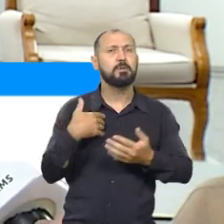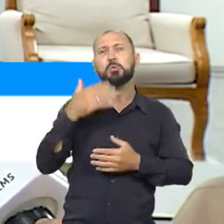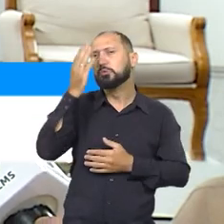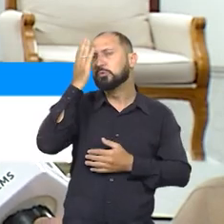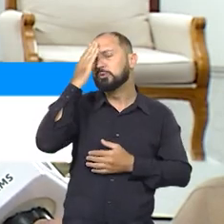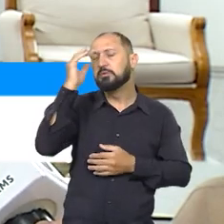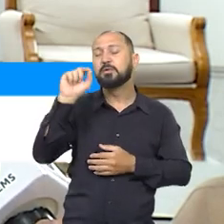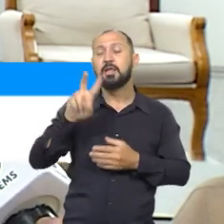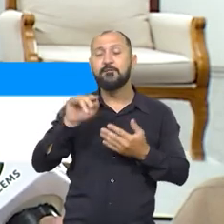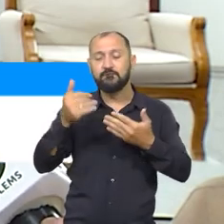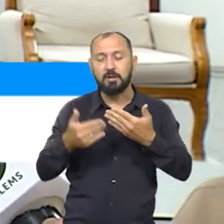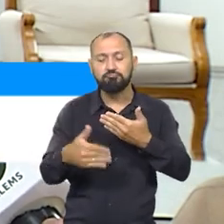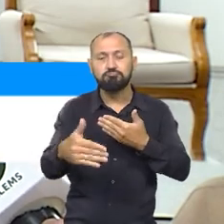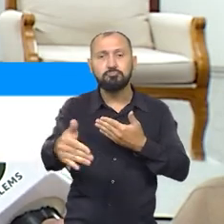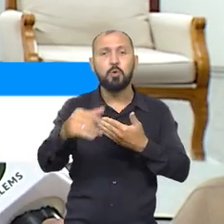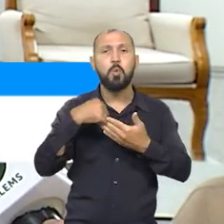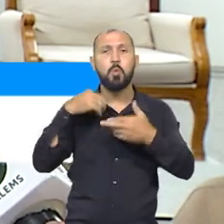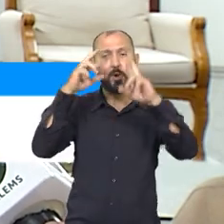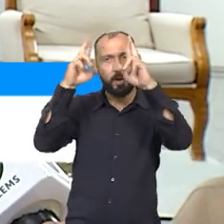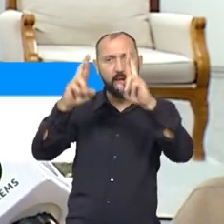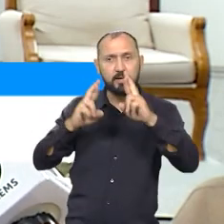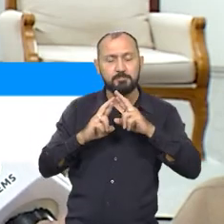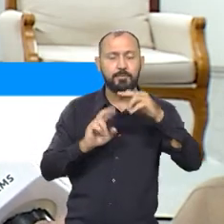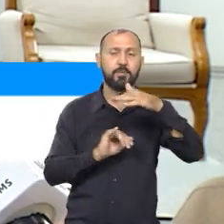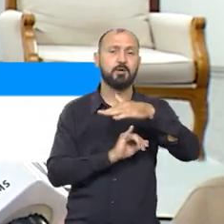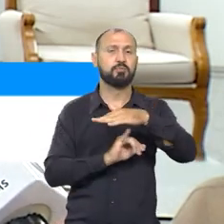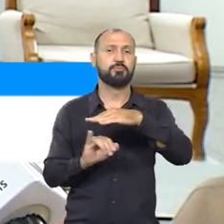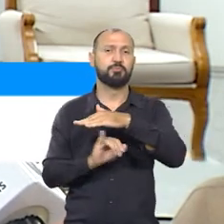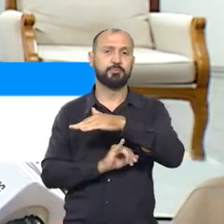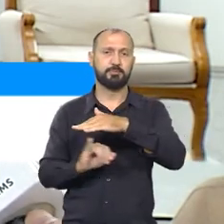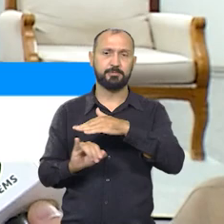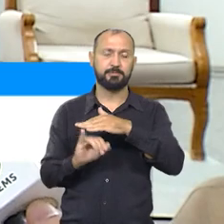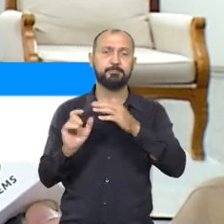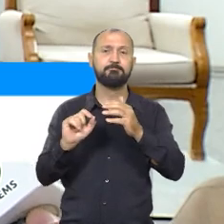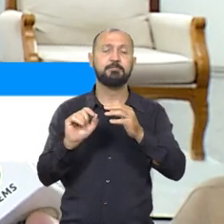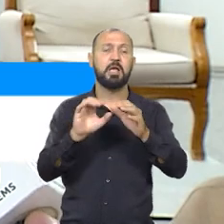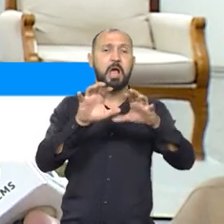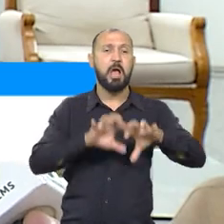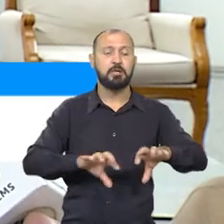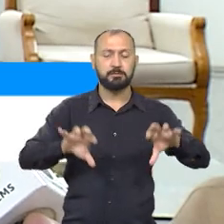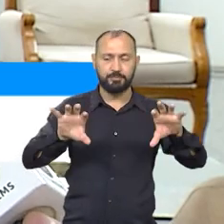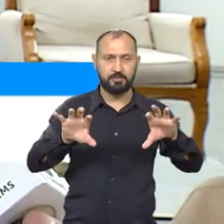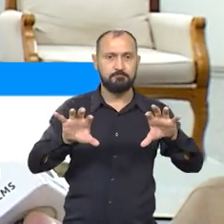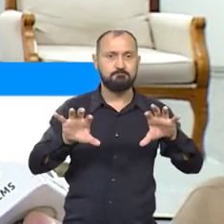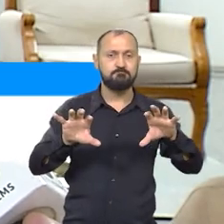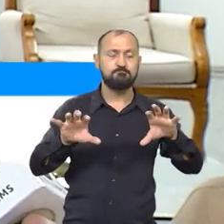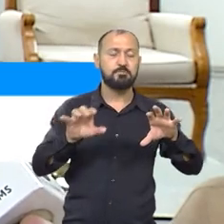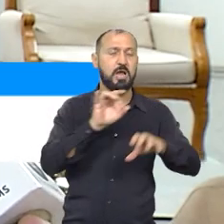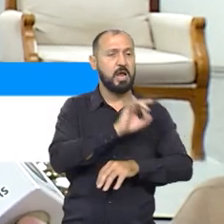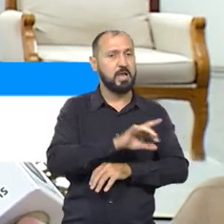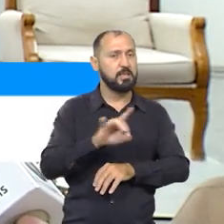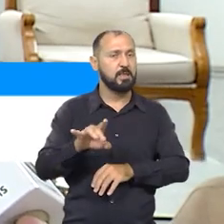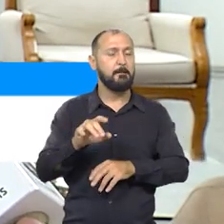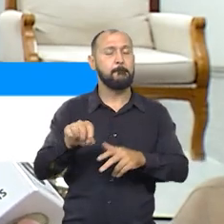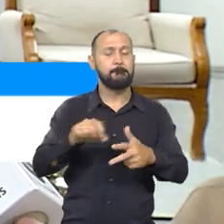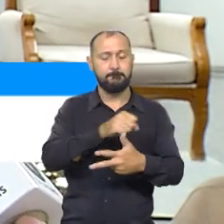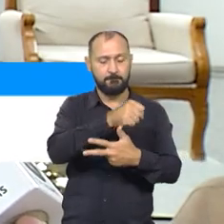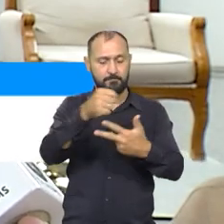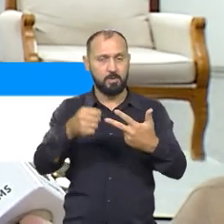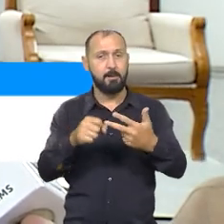Legislativa tem dúvida nenhuma de que continuará né o respeito às instituições a independência